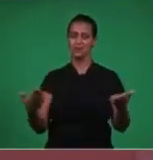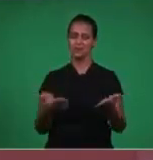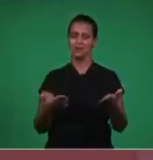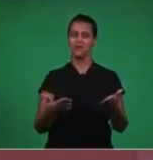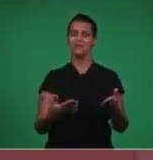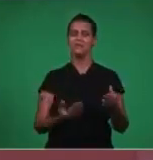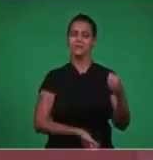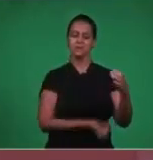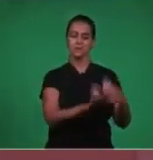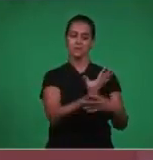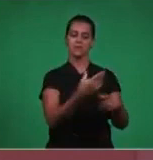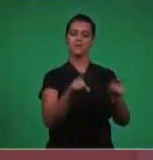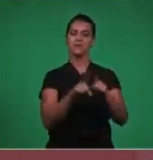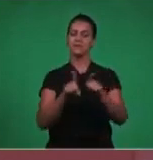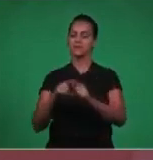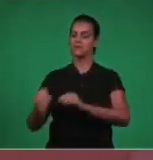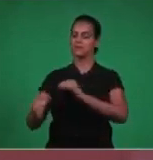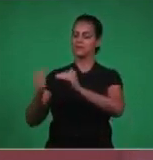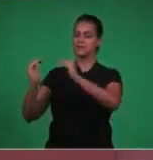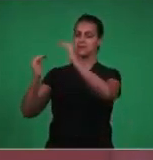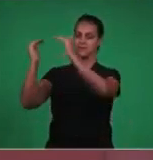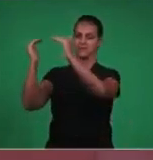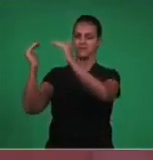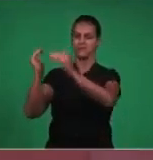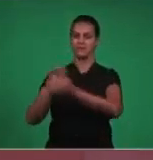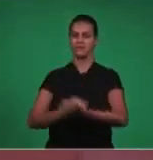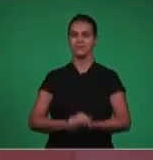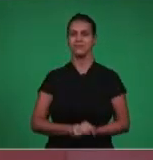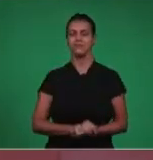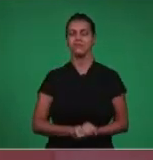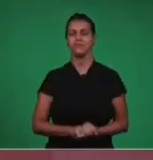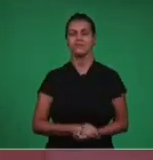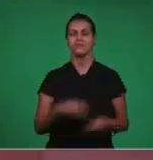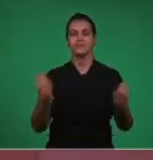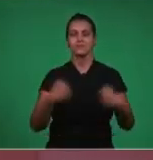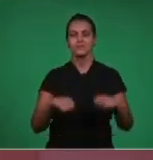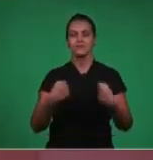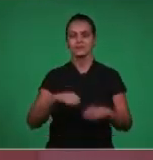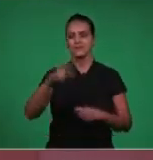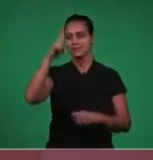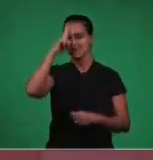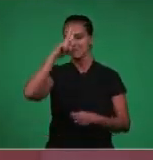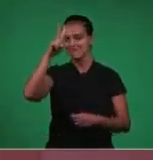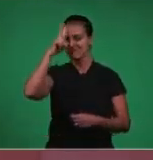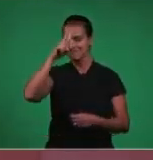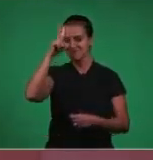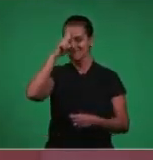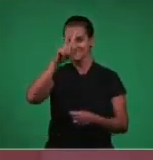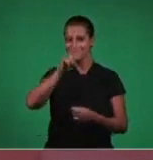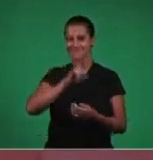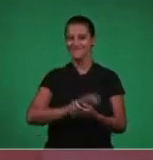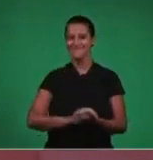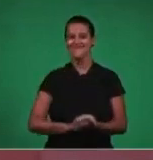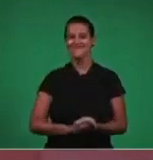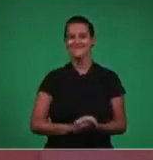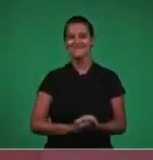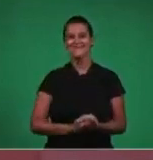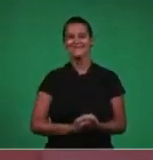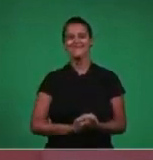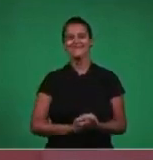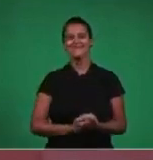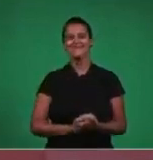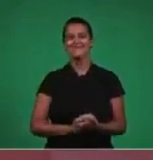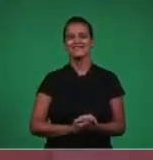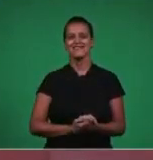É importante nós lembrarmos os irmãos que esse tema nós vamos tratar aqui